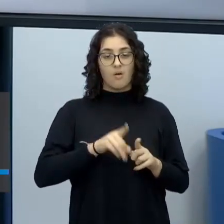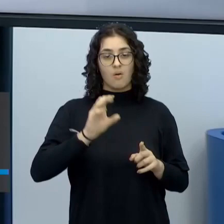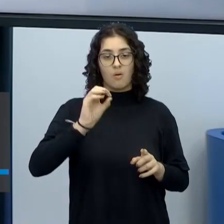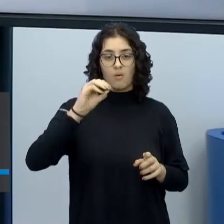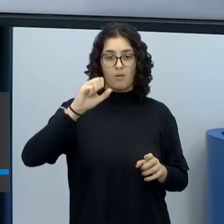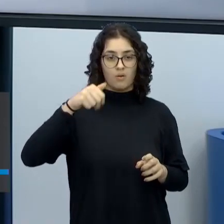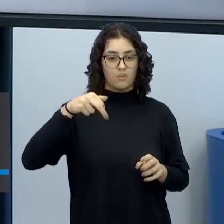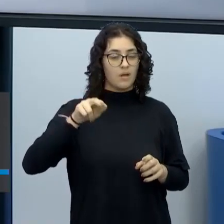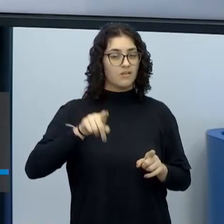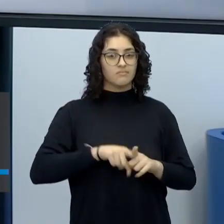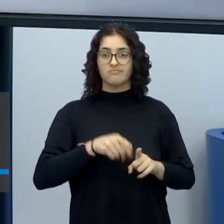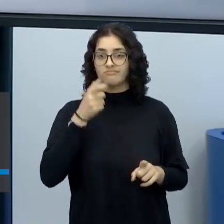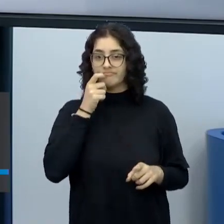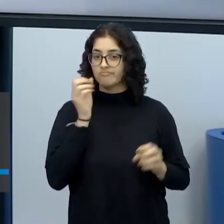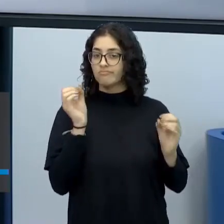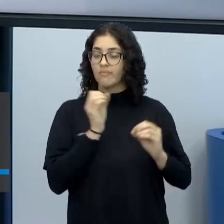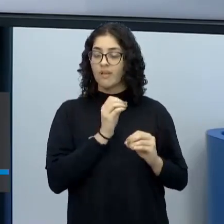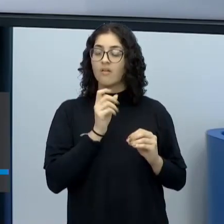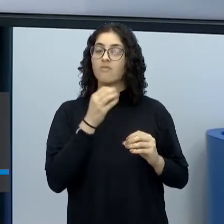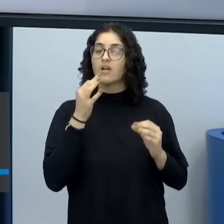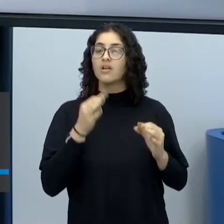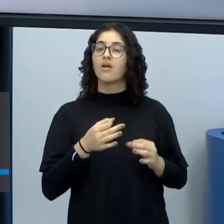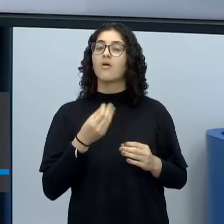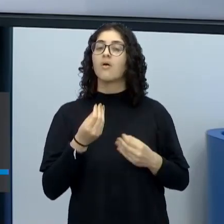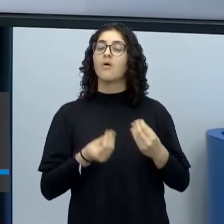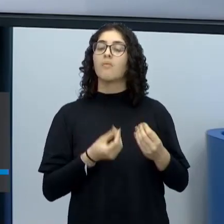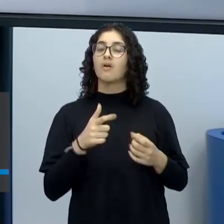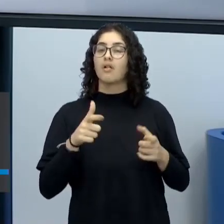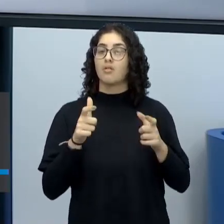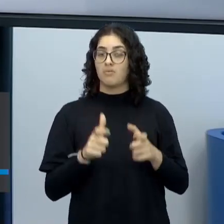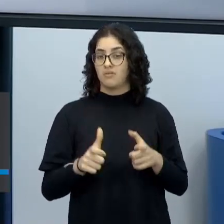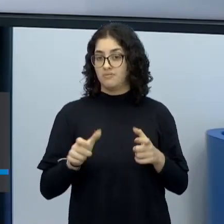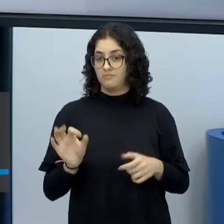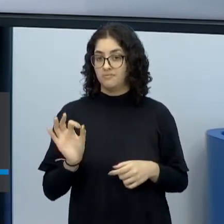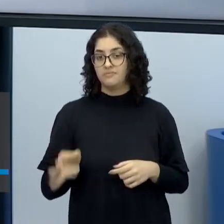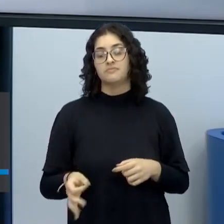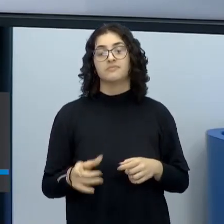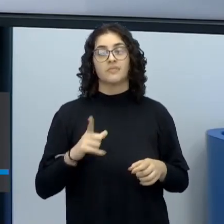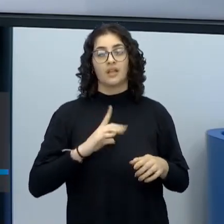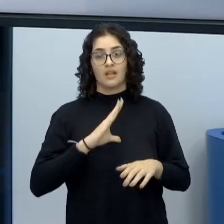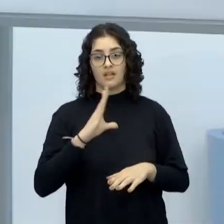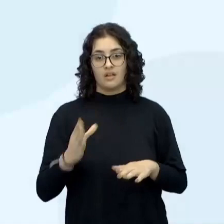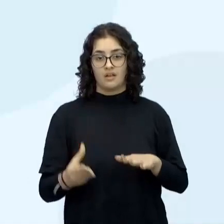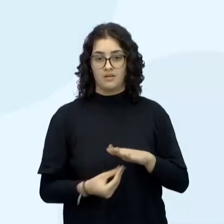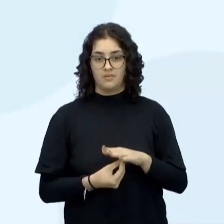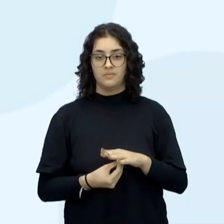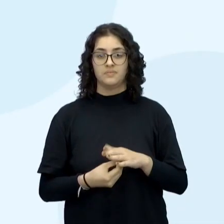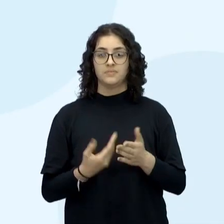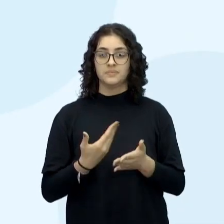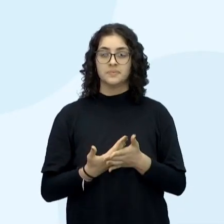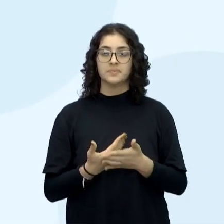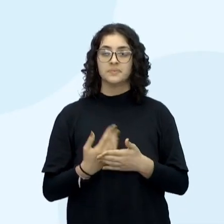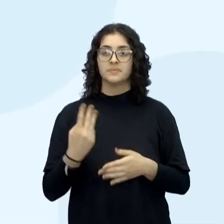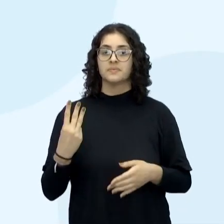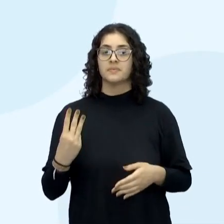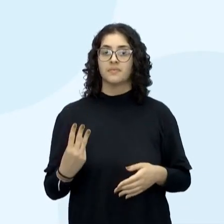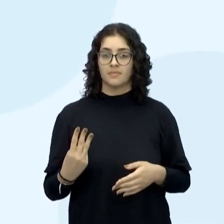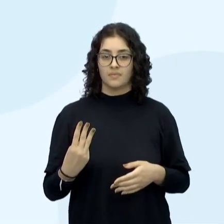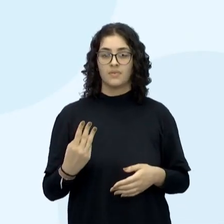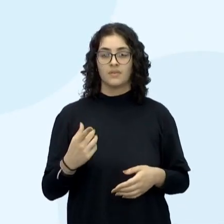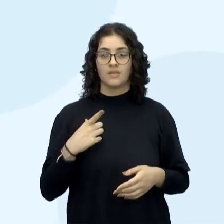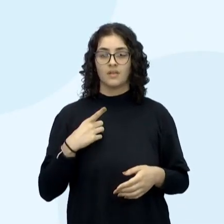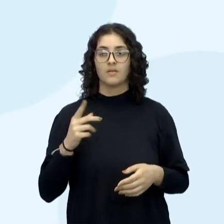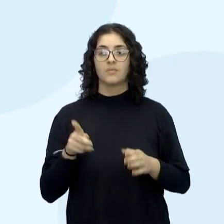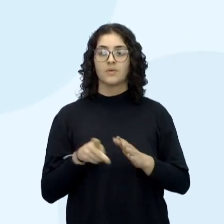pode assistir para poder ver direitinho como que é o espaço do Scratch, tá bom? Tá lá no repositório. Isso mesmo, aula 3, blocos de comandos